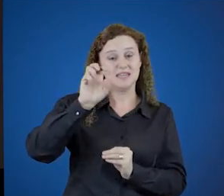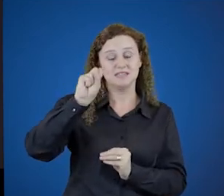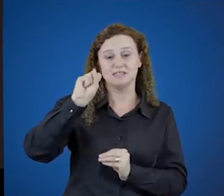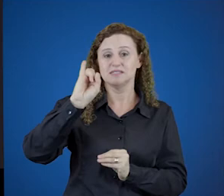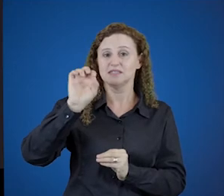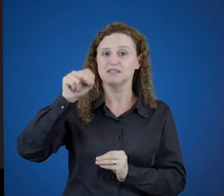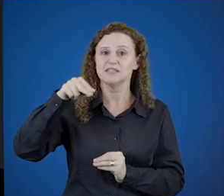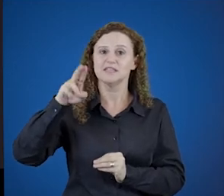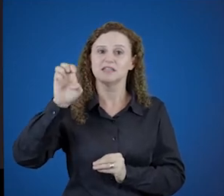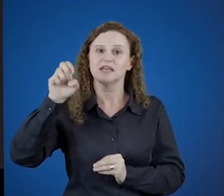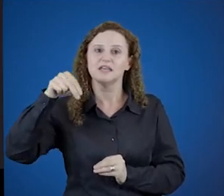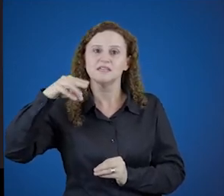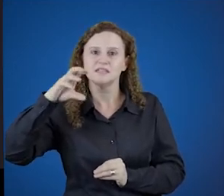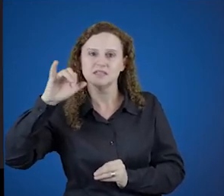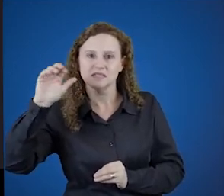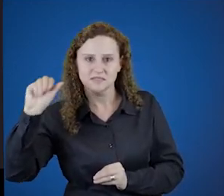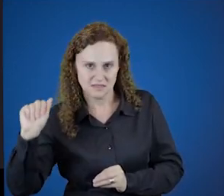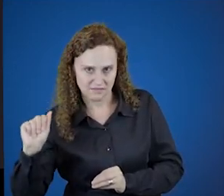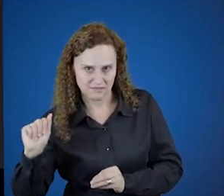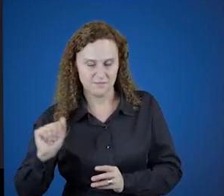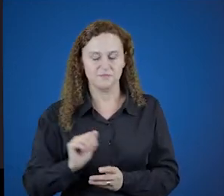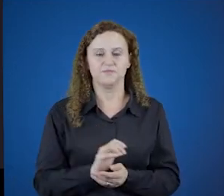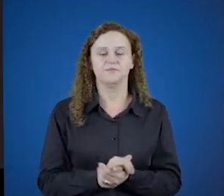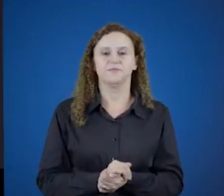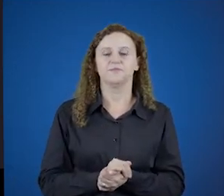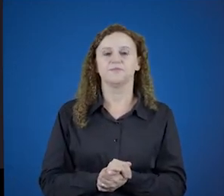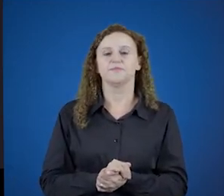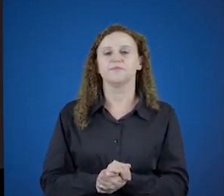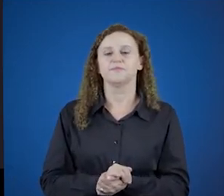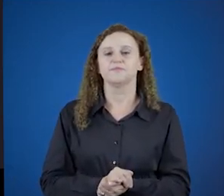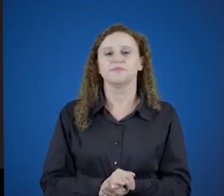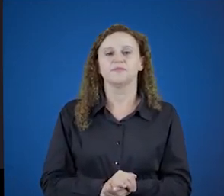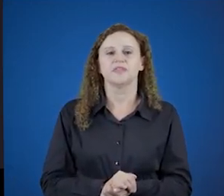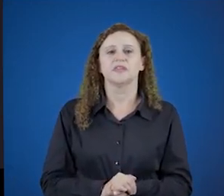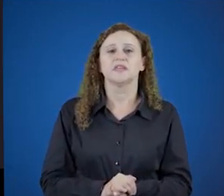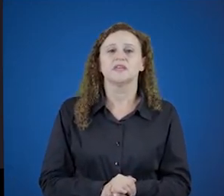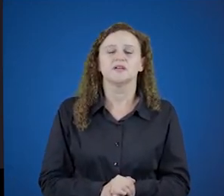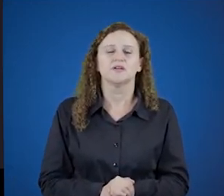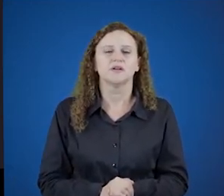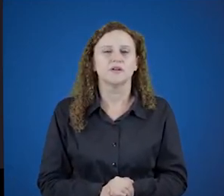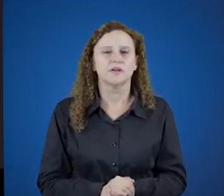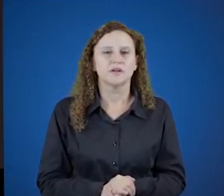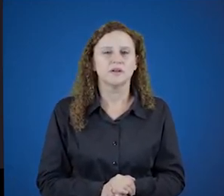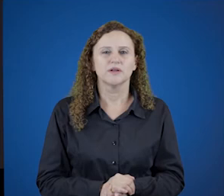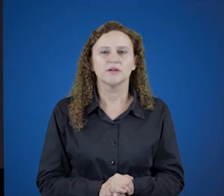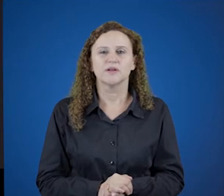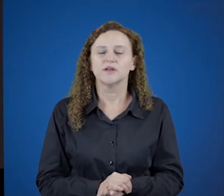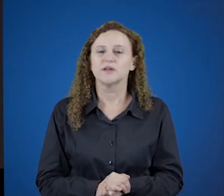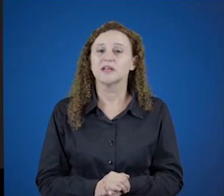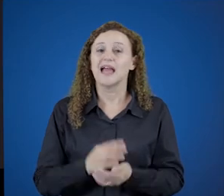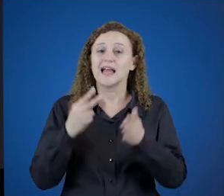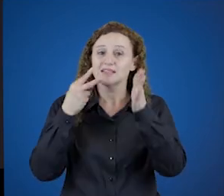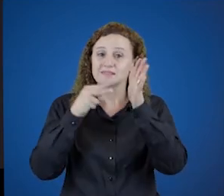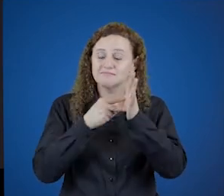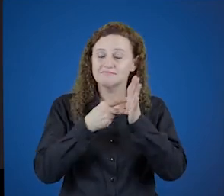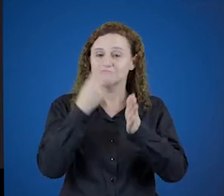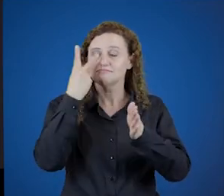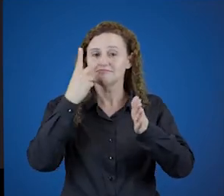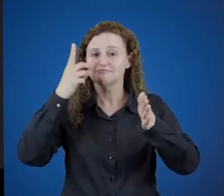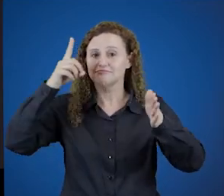desinências tomemos então uma palavra e da de segunda